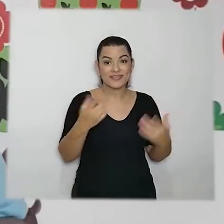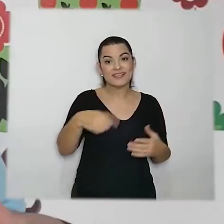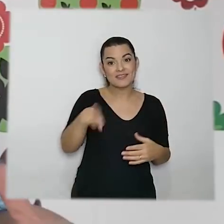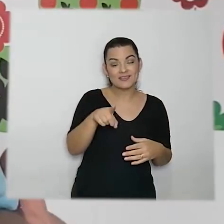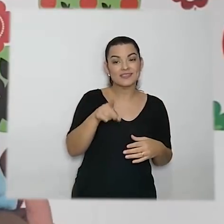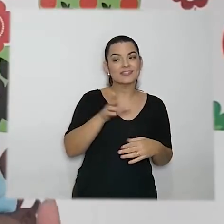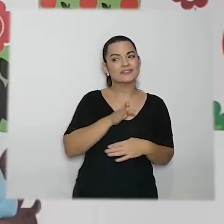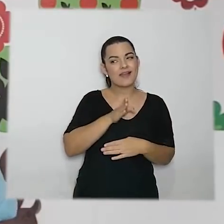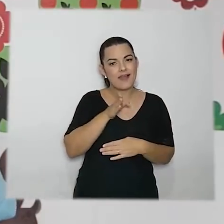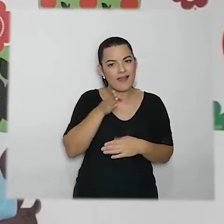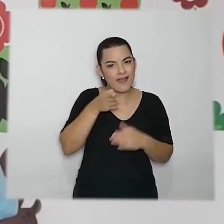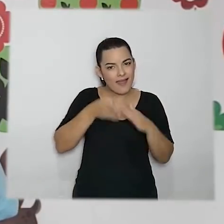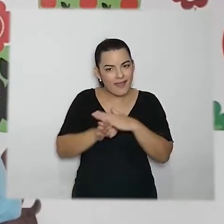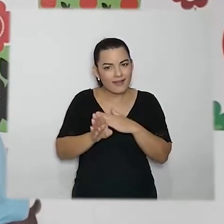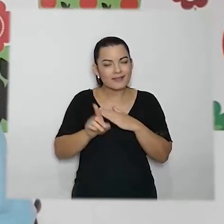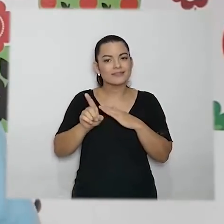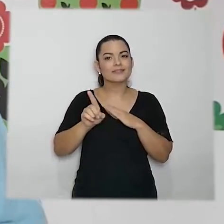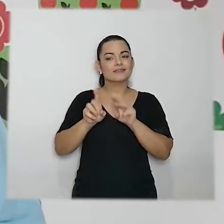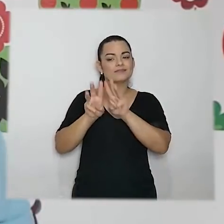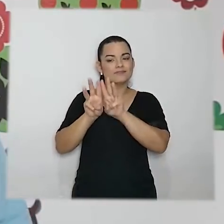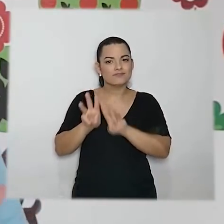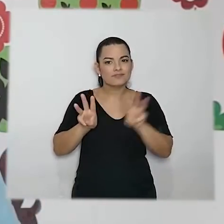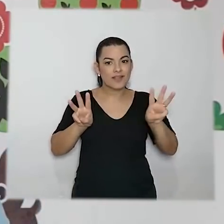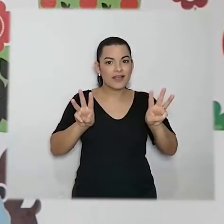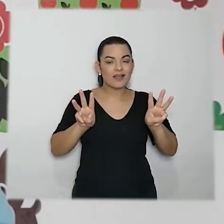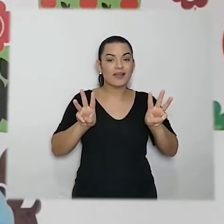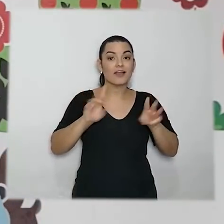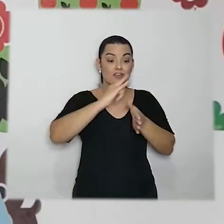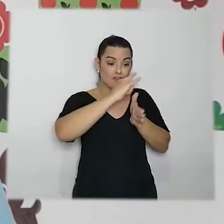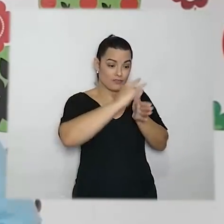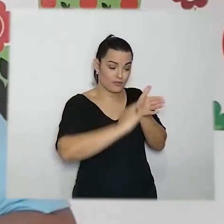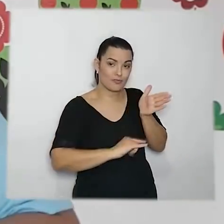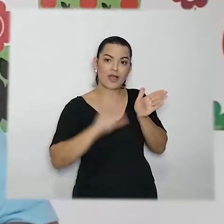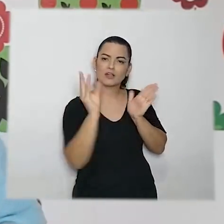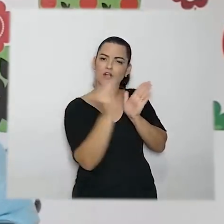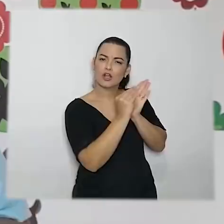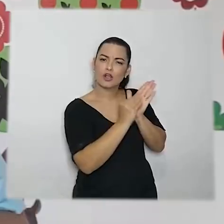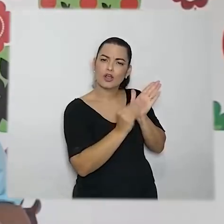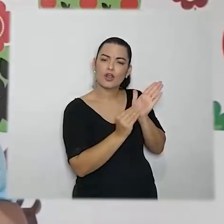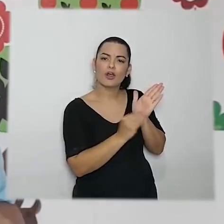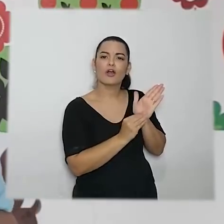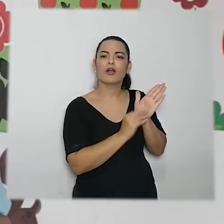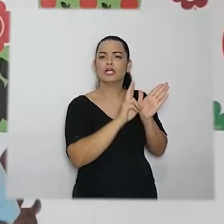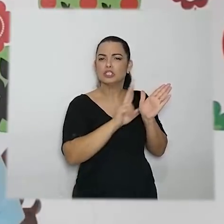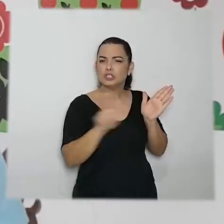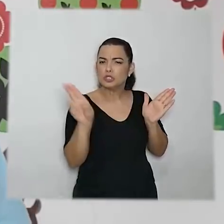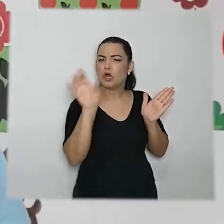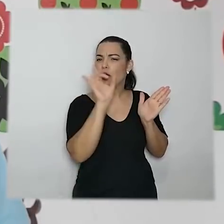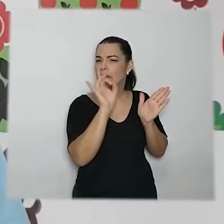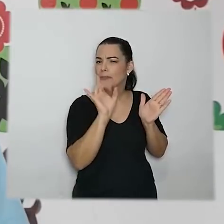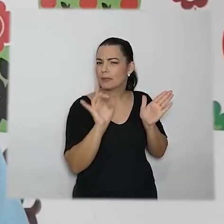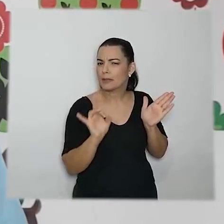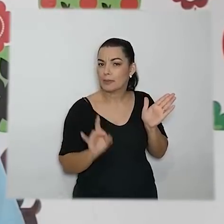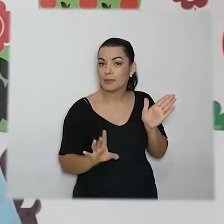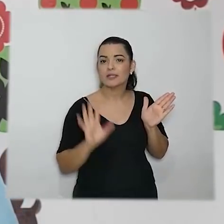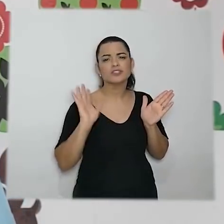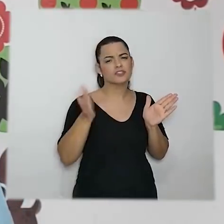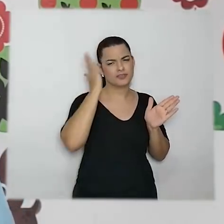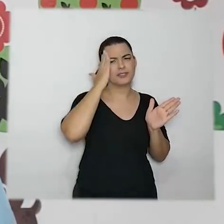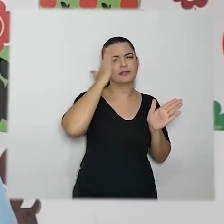vai acessar o formulário, vai preencher os seus dados. Vocês já estão craques em fazer